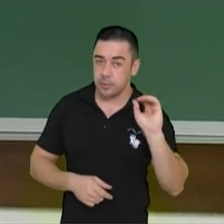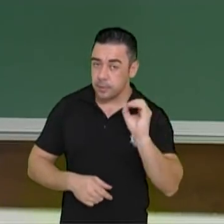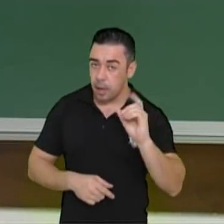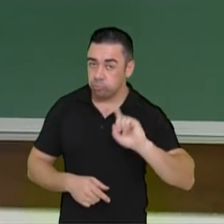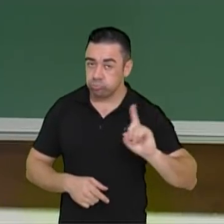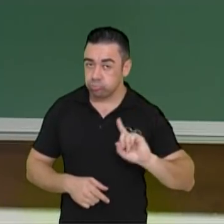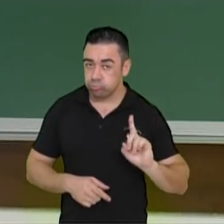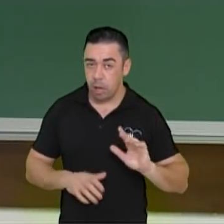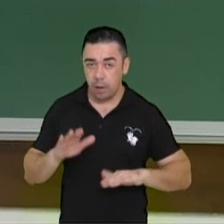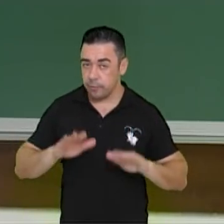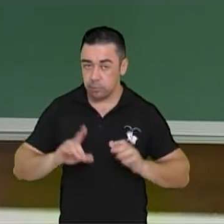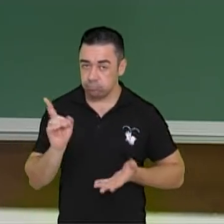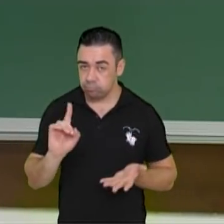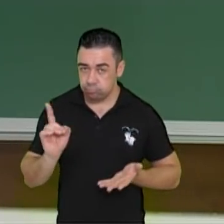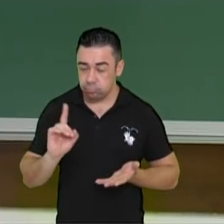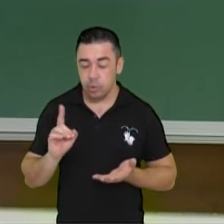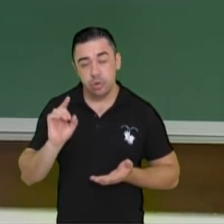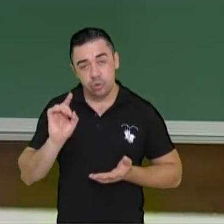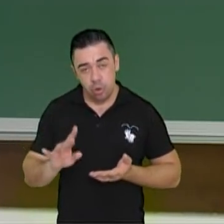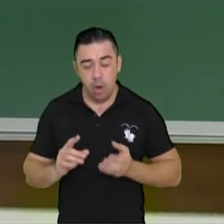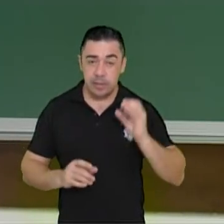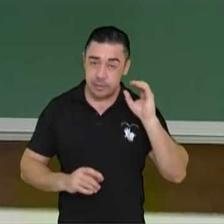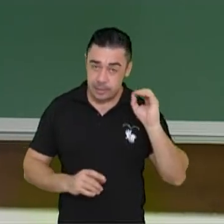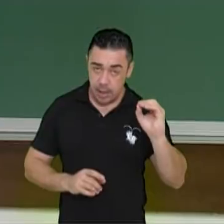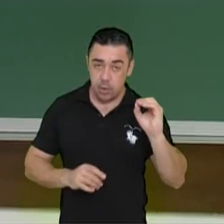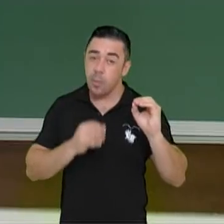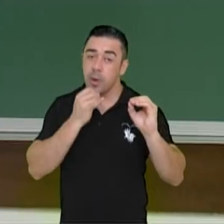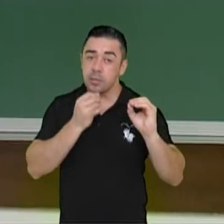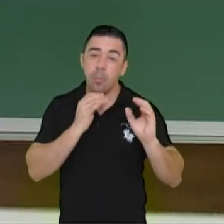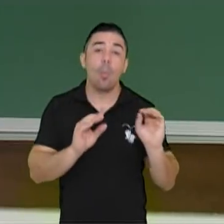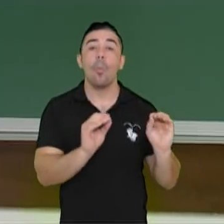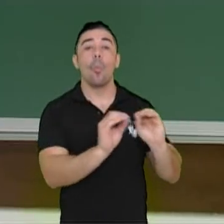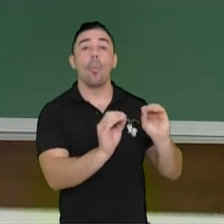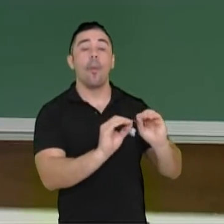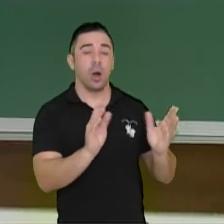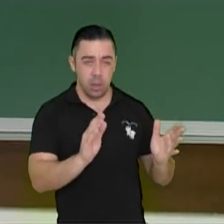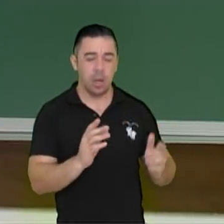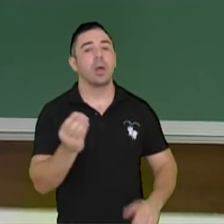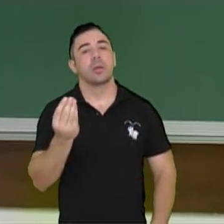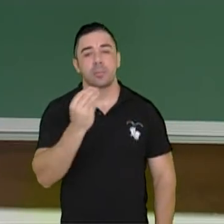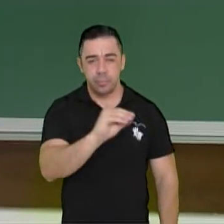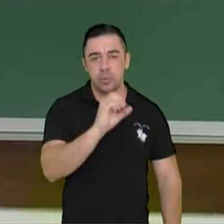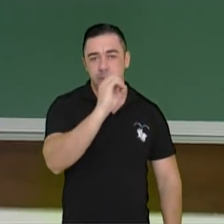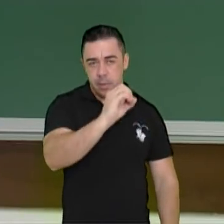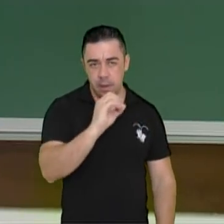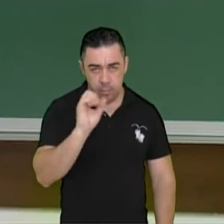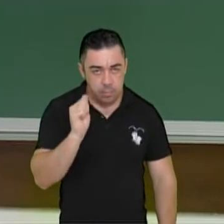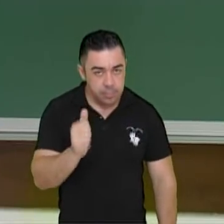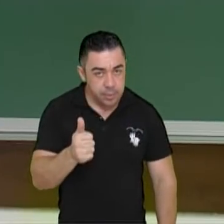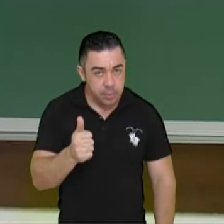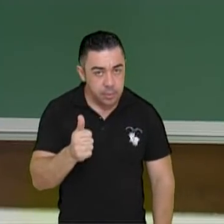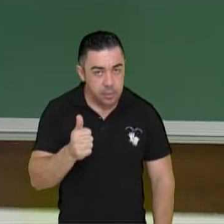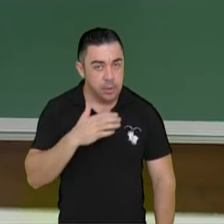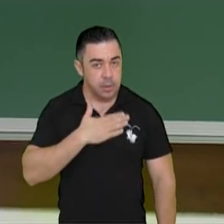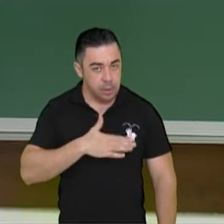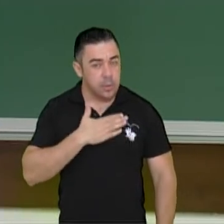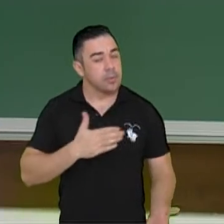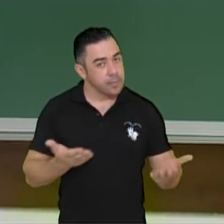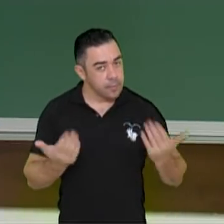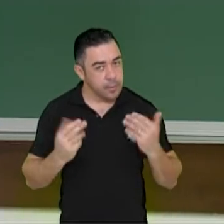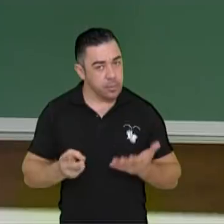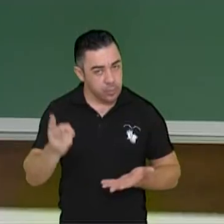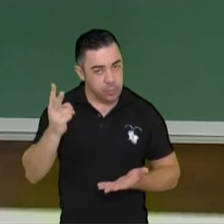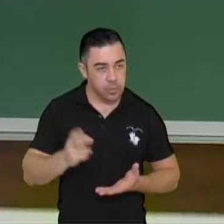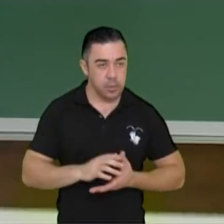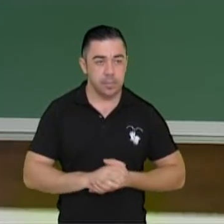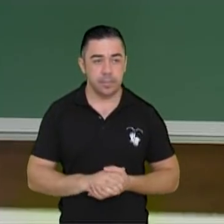com 0. Só completa com 0 nos espaços em branco. Tranquilo? Vamos continuando